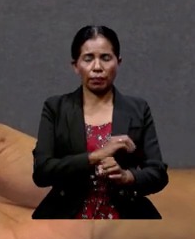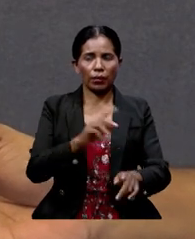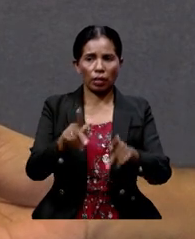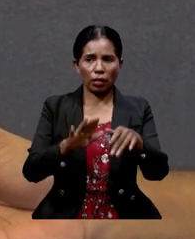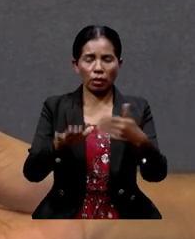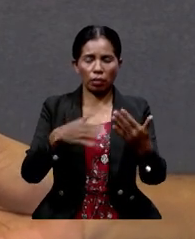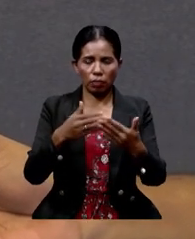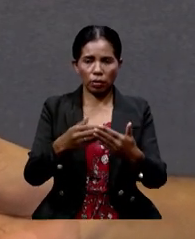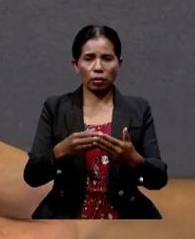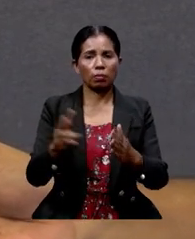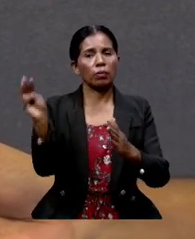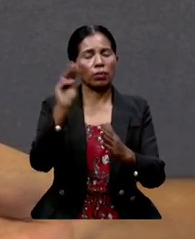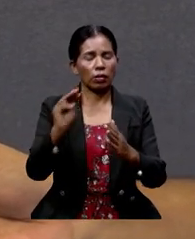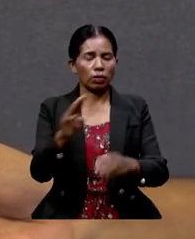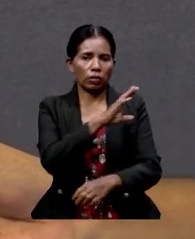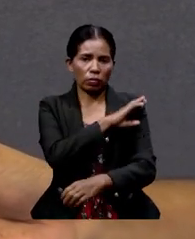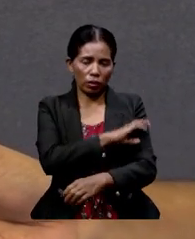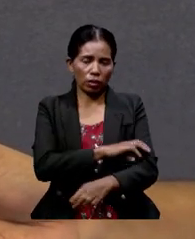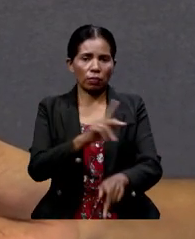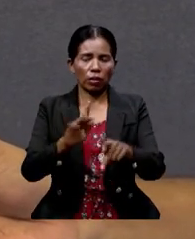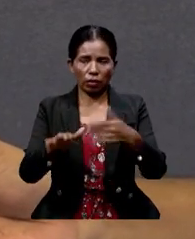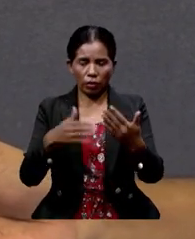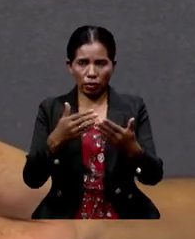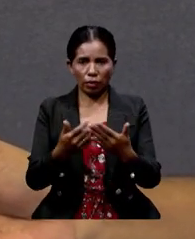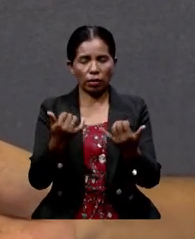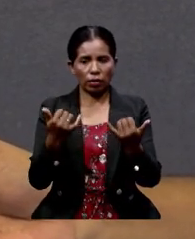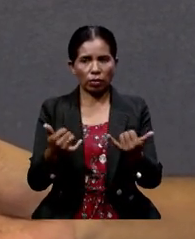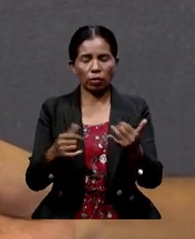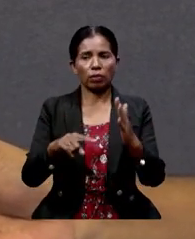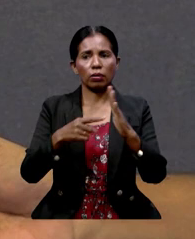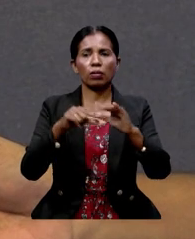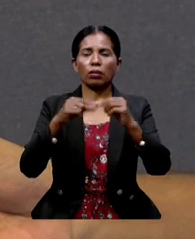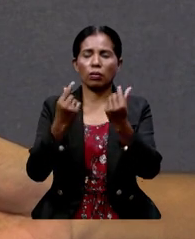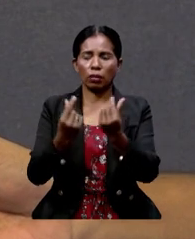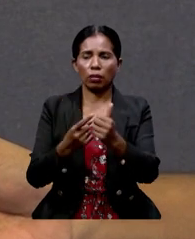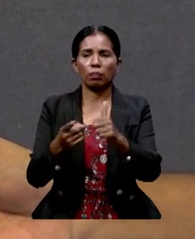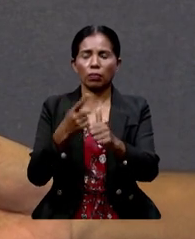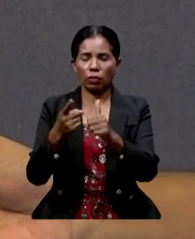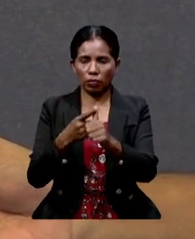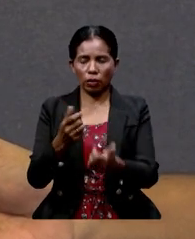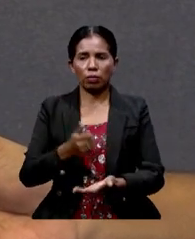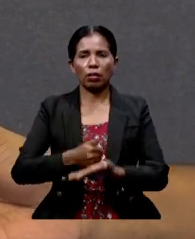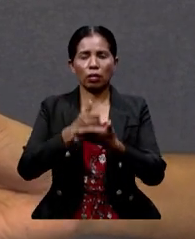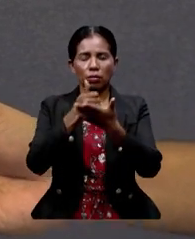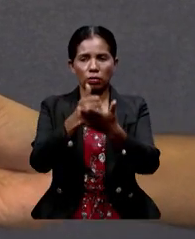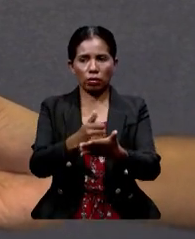modelo de segurança, a atuação operacional, assim como testar também os grupos de primeira intervenção